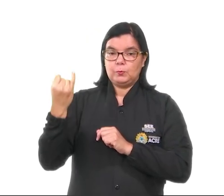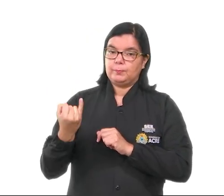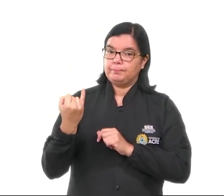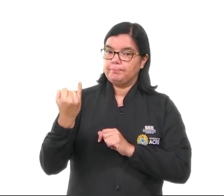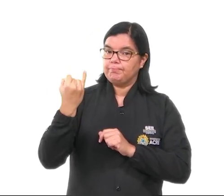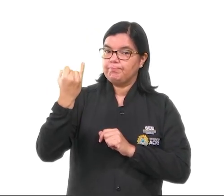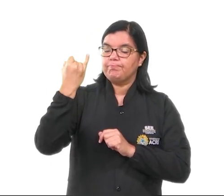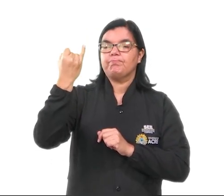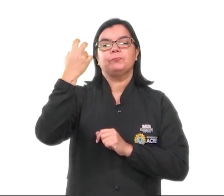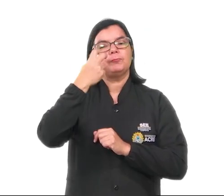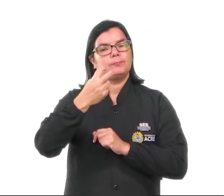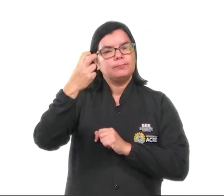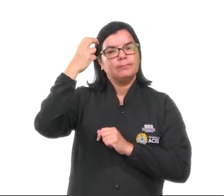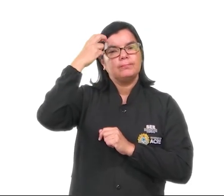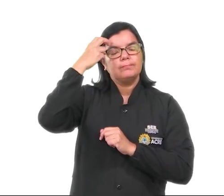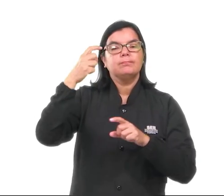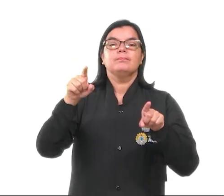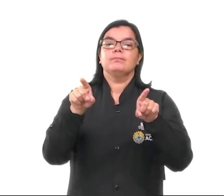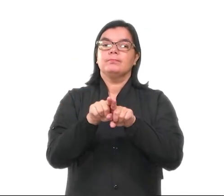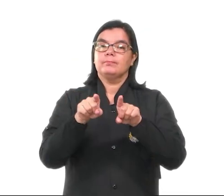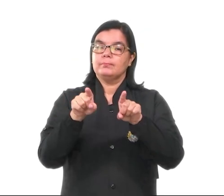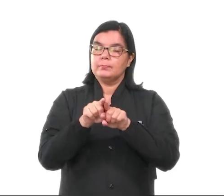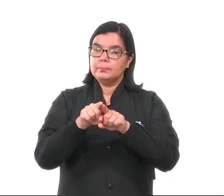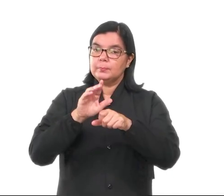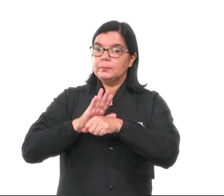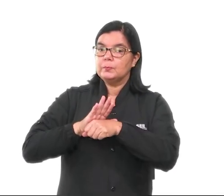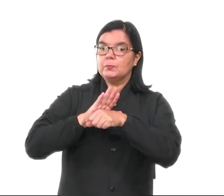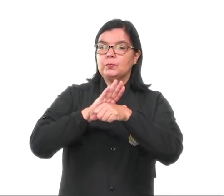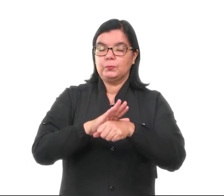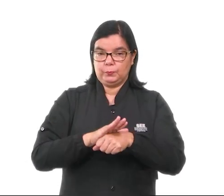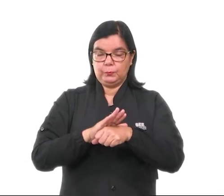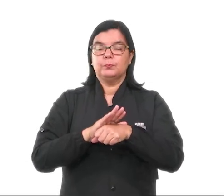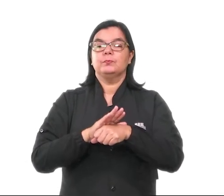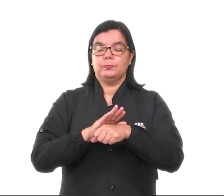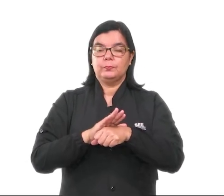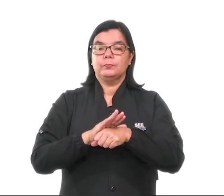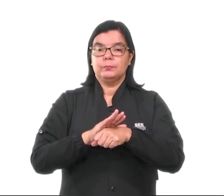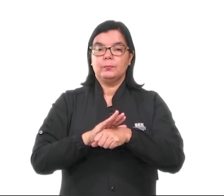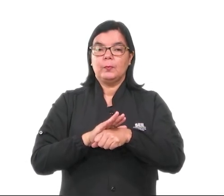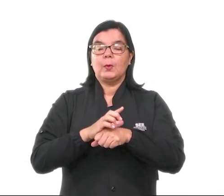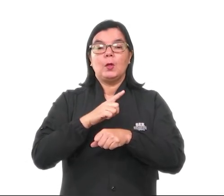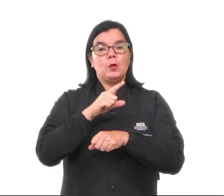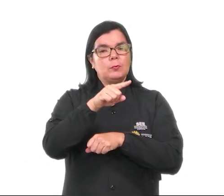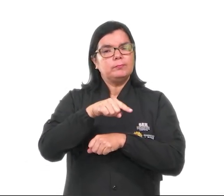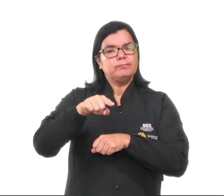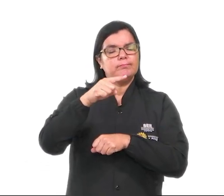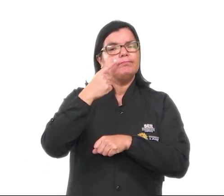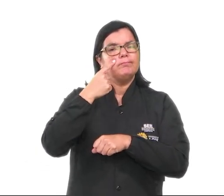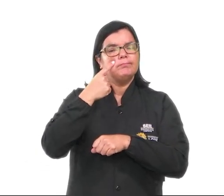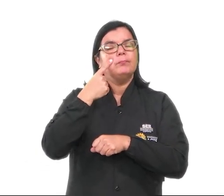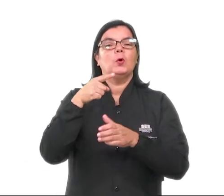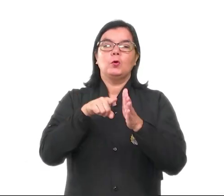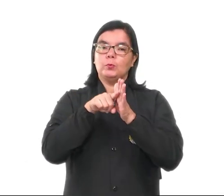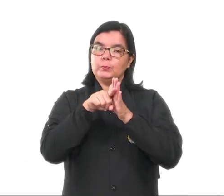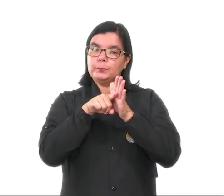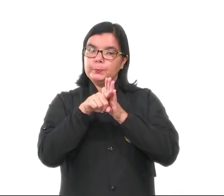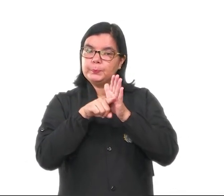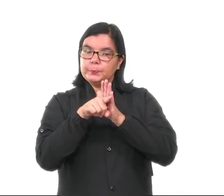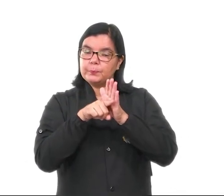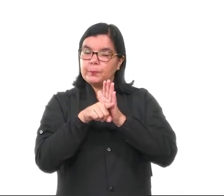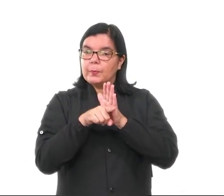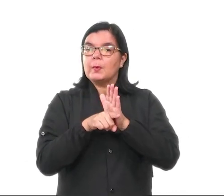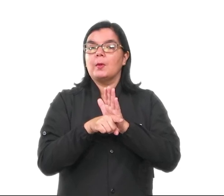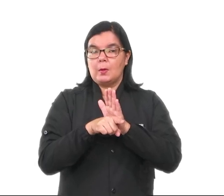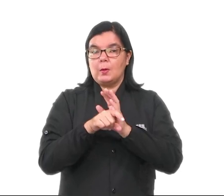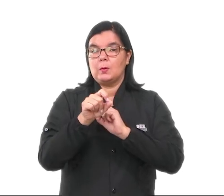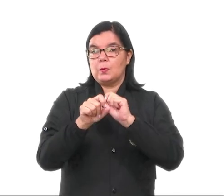outros intelectuais que também apresentam as suas contribuições e você pode estar realizando uma pesquisa